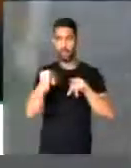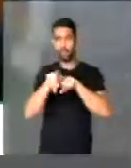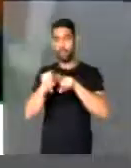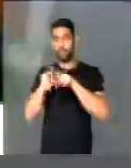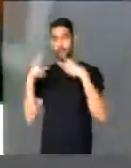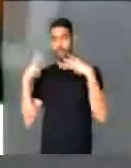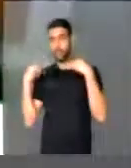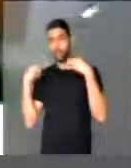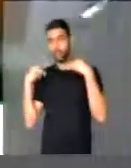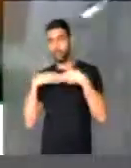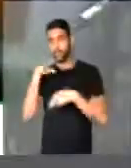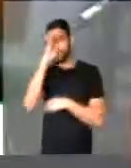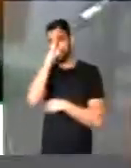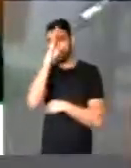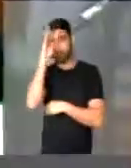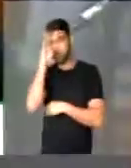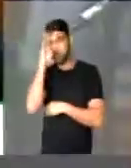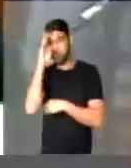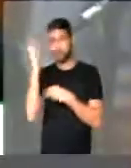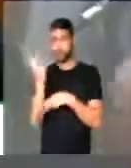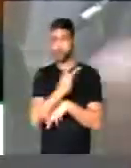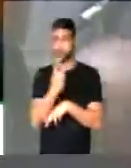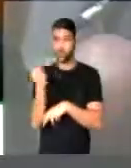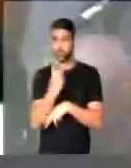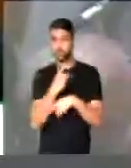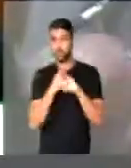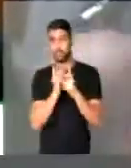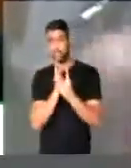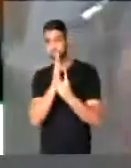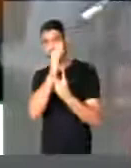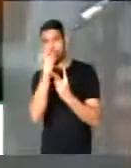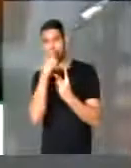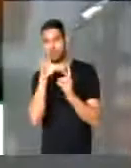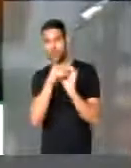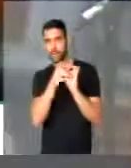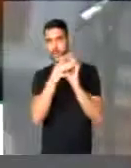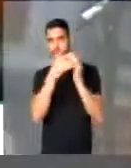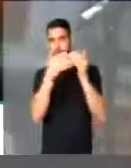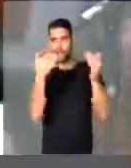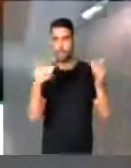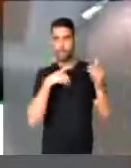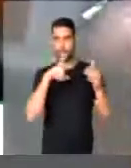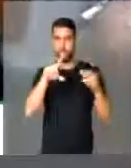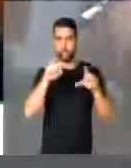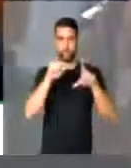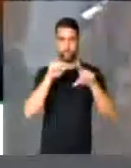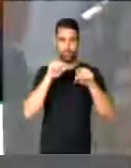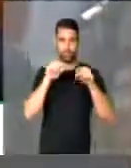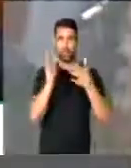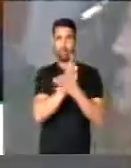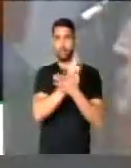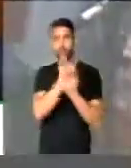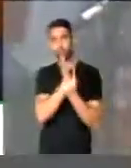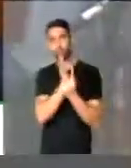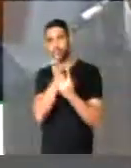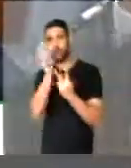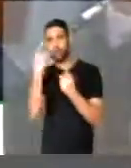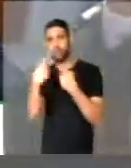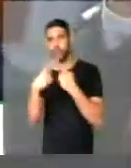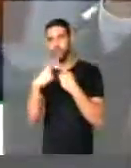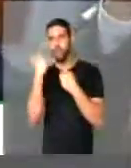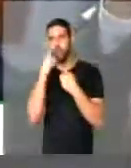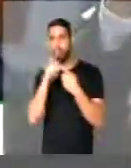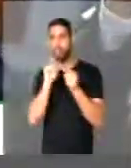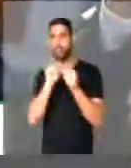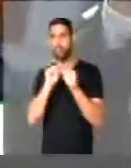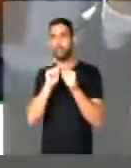os motoristas do Uber. Por um lado, porque garante a liberdade de escolha, e por outro lado, porque